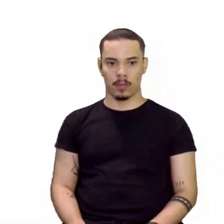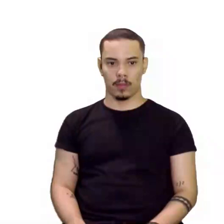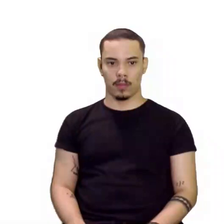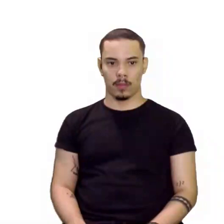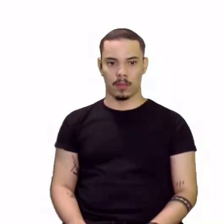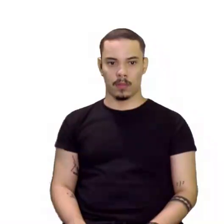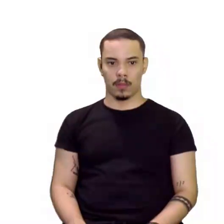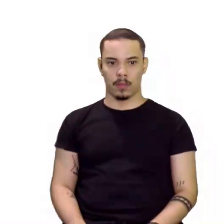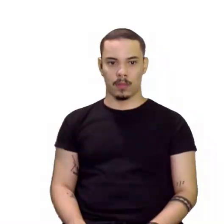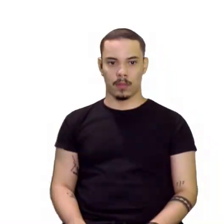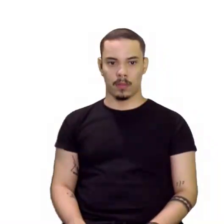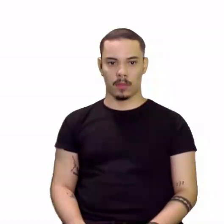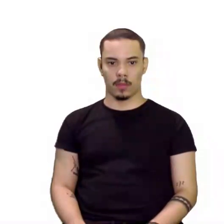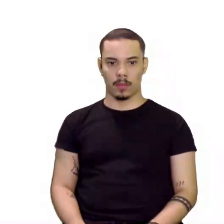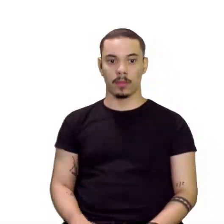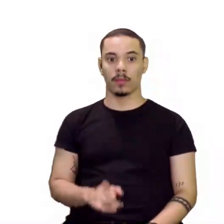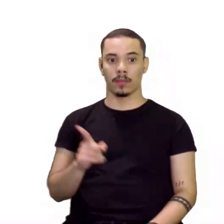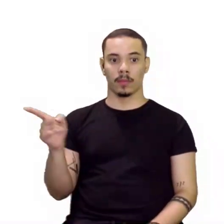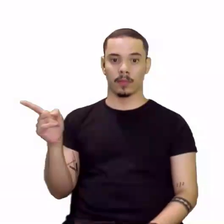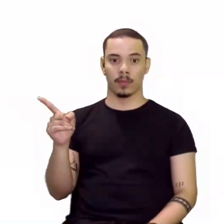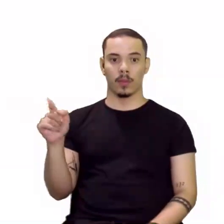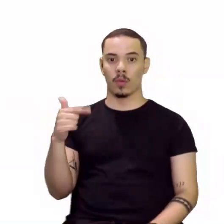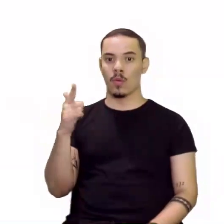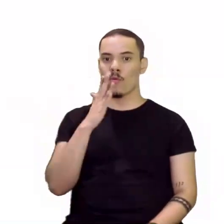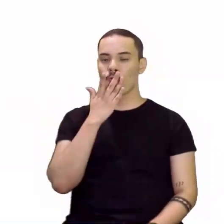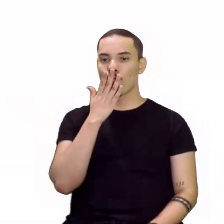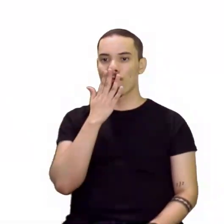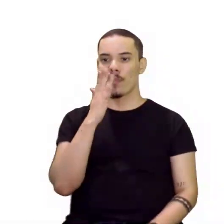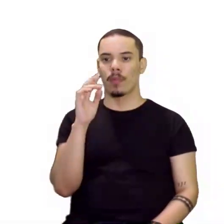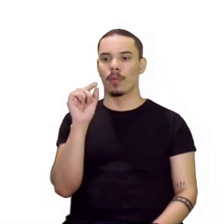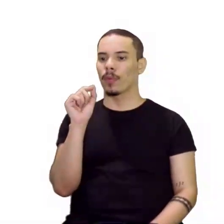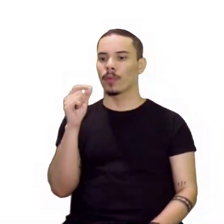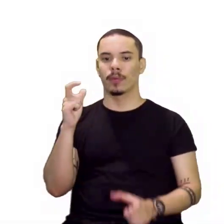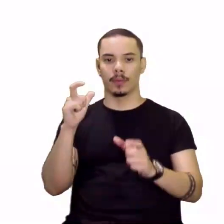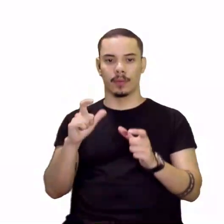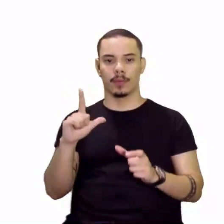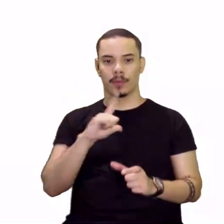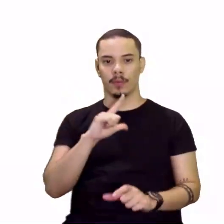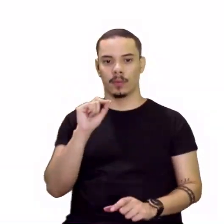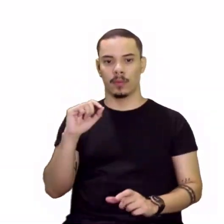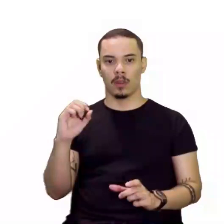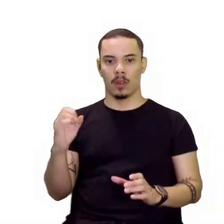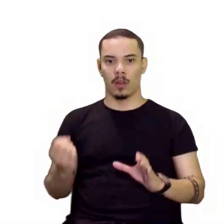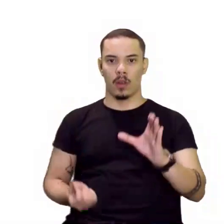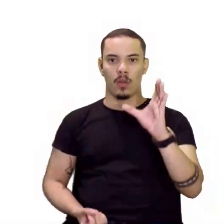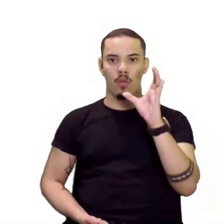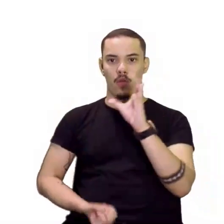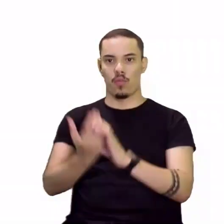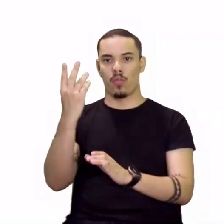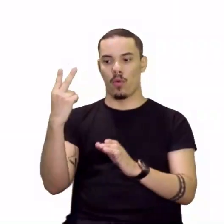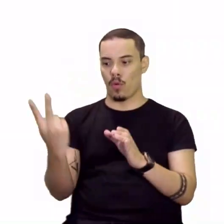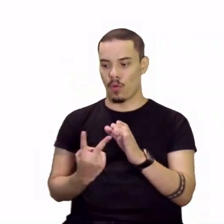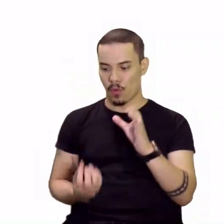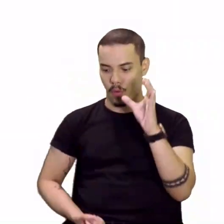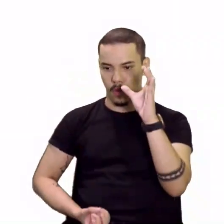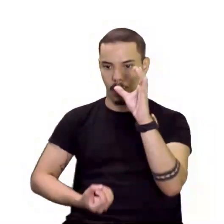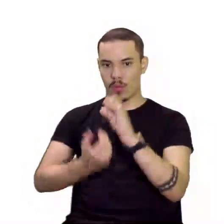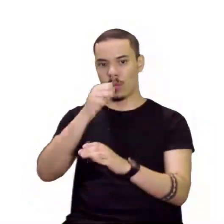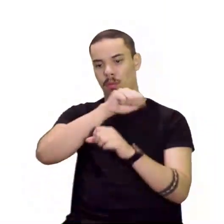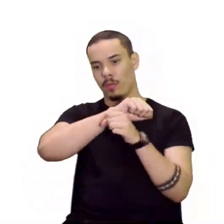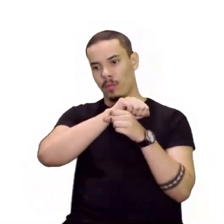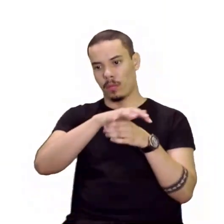Eruptivas basálticas, ou seja, aonde teve derramamento de vulcão aqui, ó, aonde está rosinho,